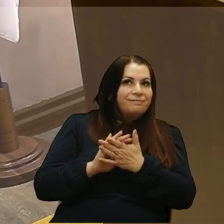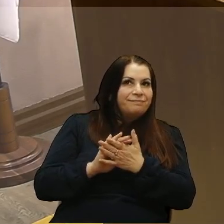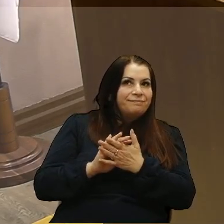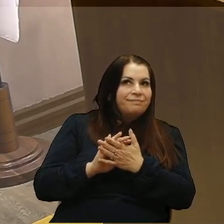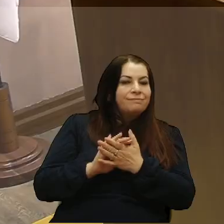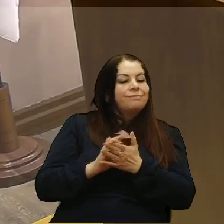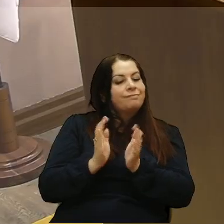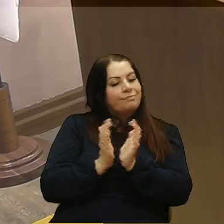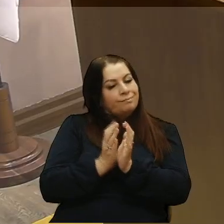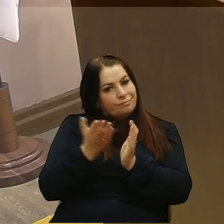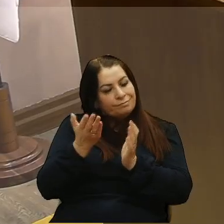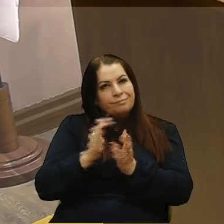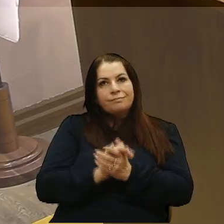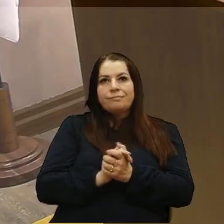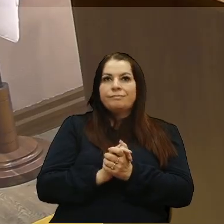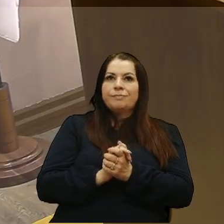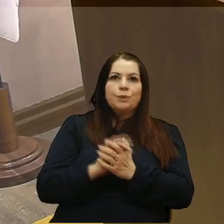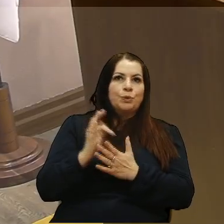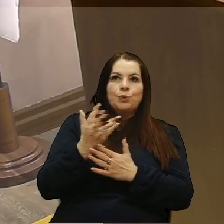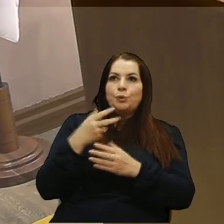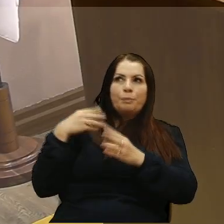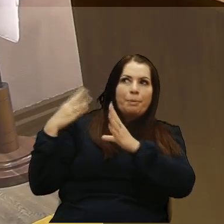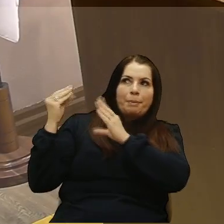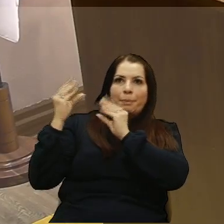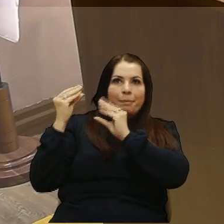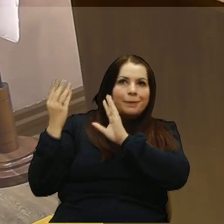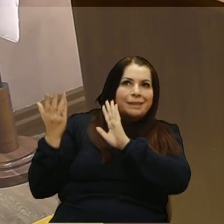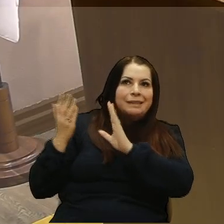Colegas. Está todo mundo...